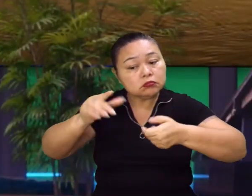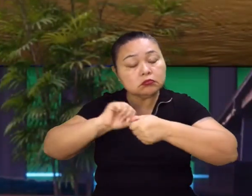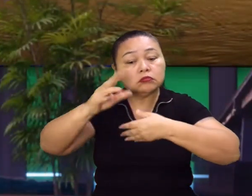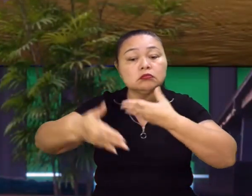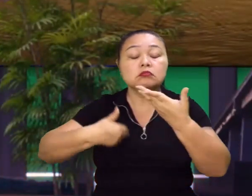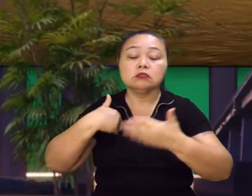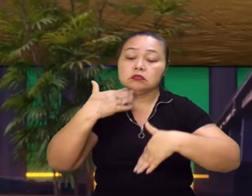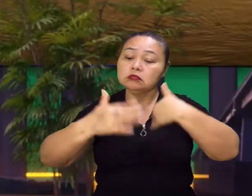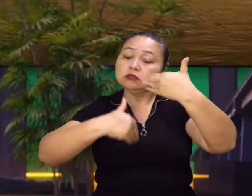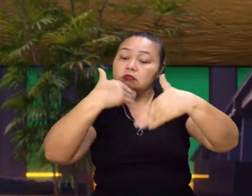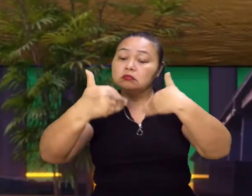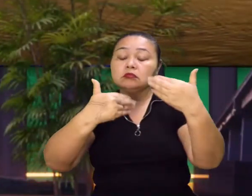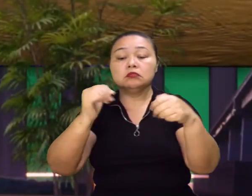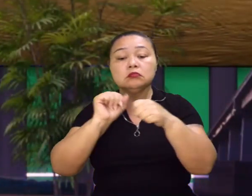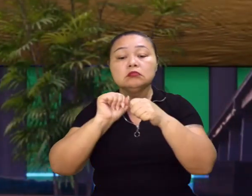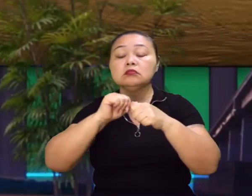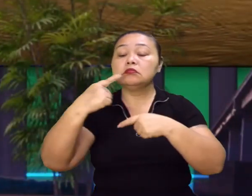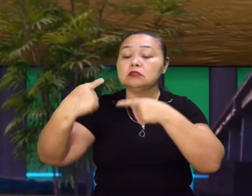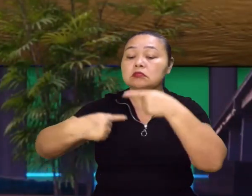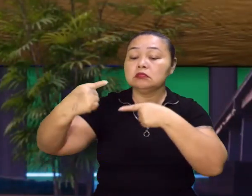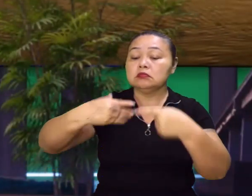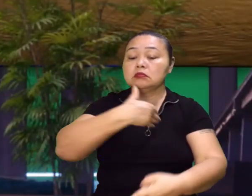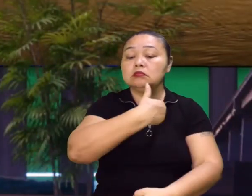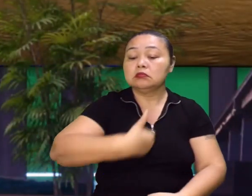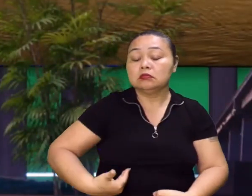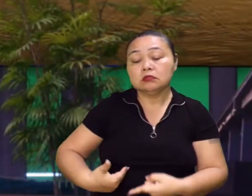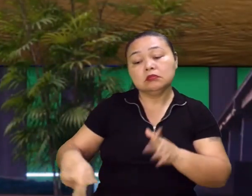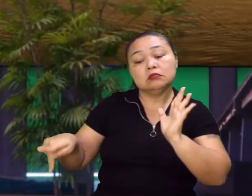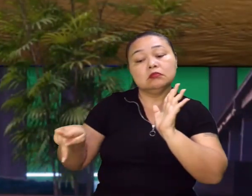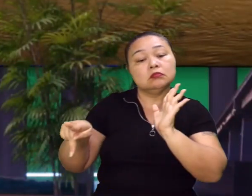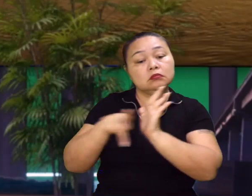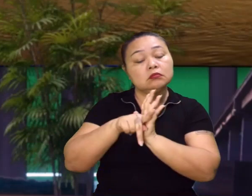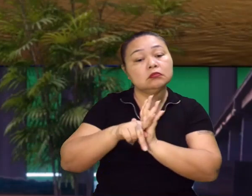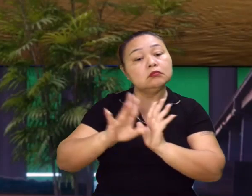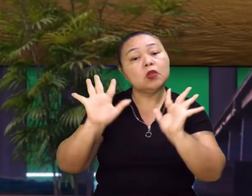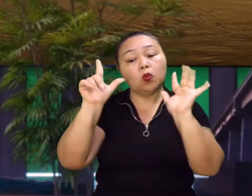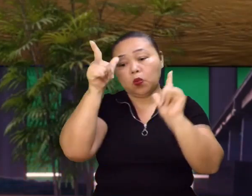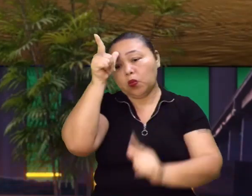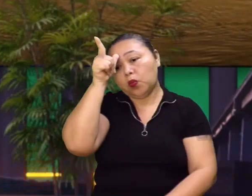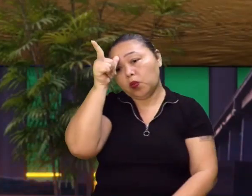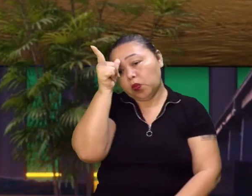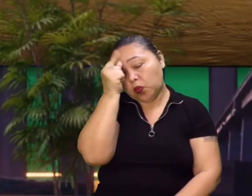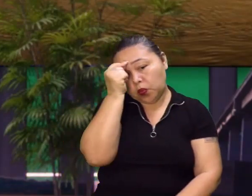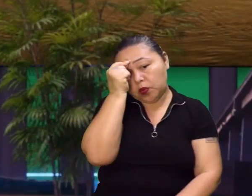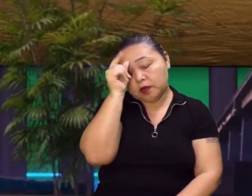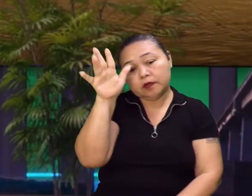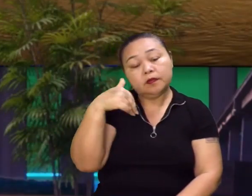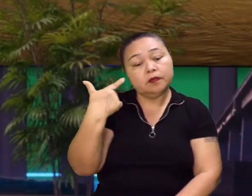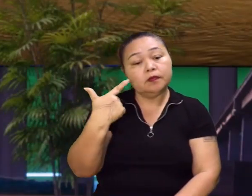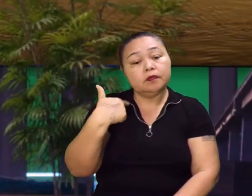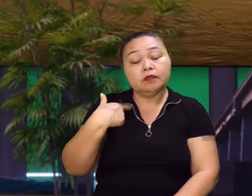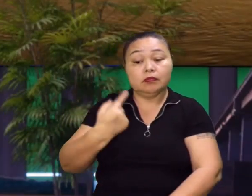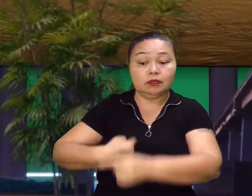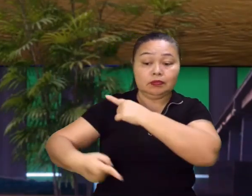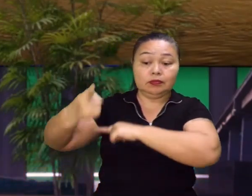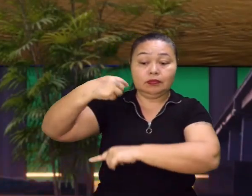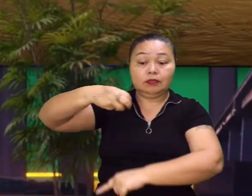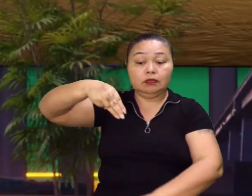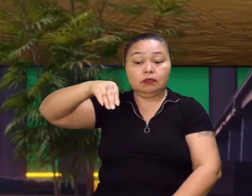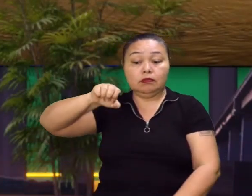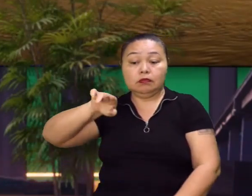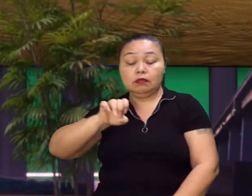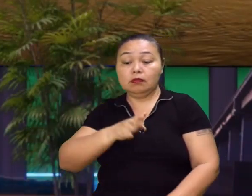fomento, o desenvolvimento de políticas públicas, né, professor Jorge? Ufa, Rogério. Nossa, viemos lá da